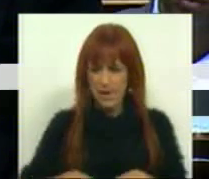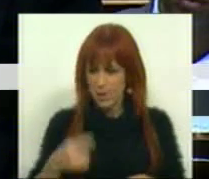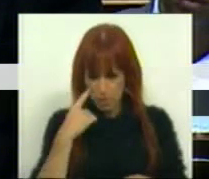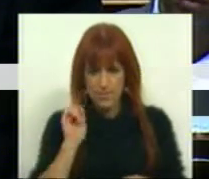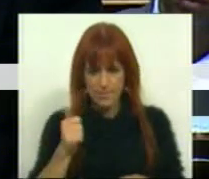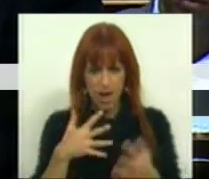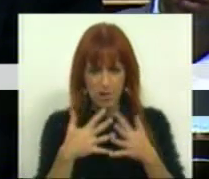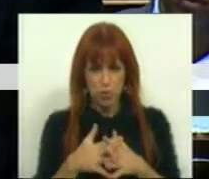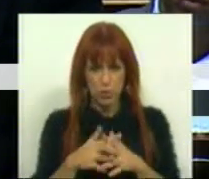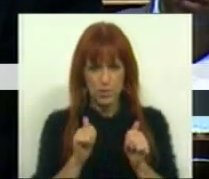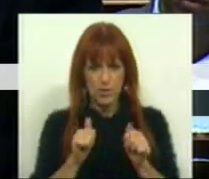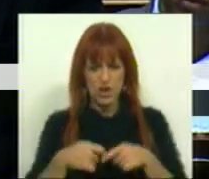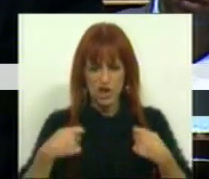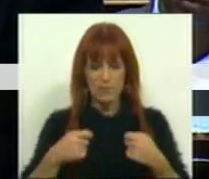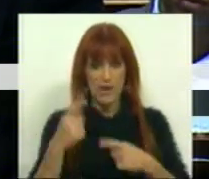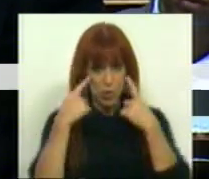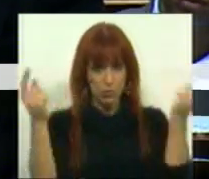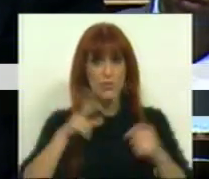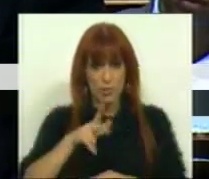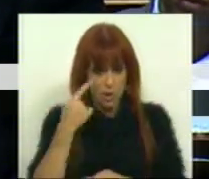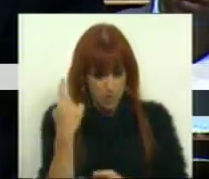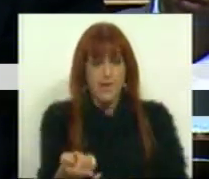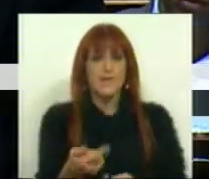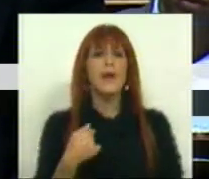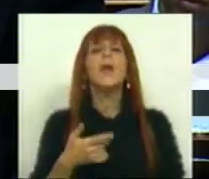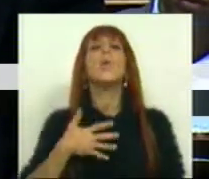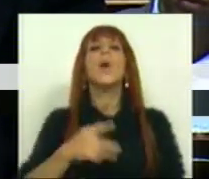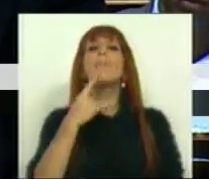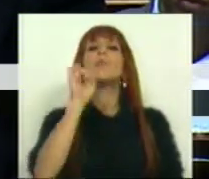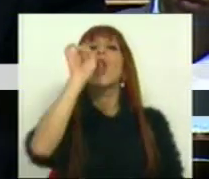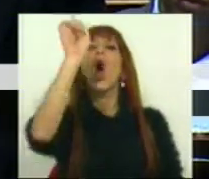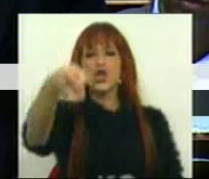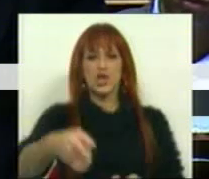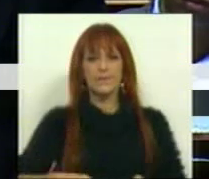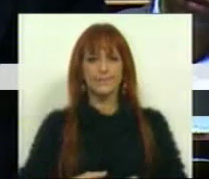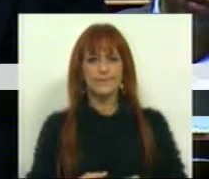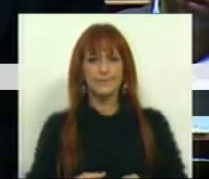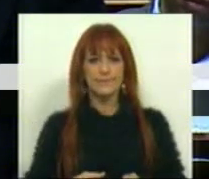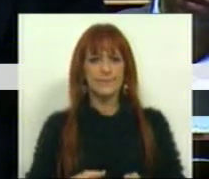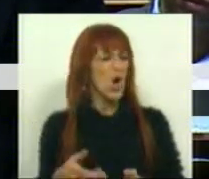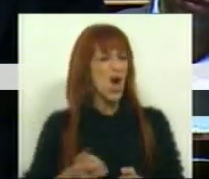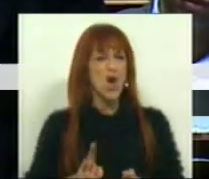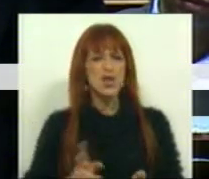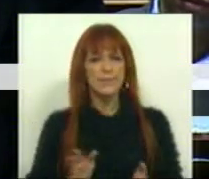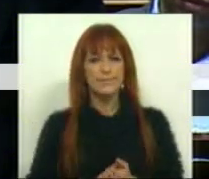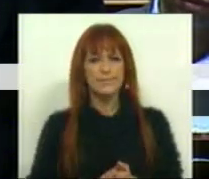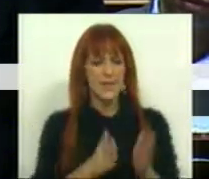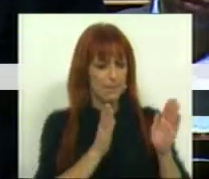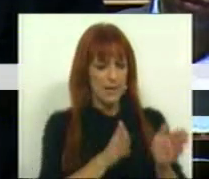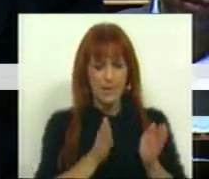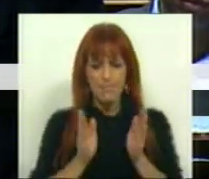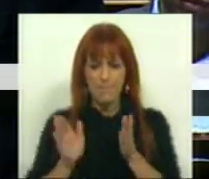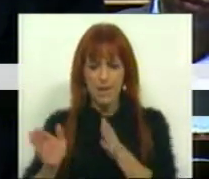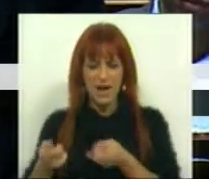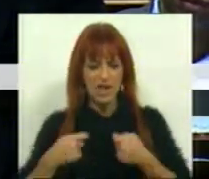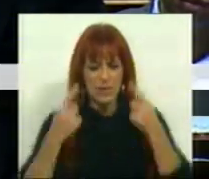conheça a estrutura da despesa pública em Portugal. E o que eu lhe queria perguntar é quais são as parcelas da